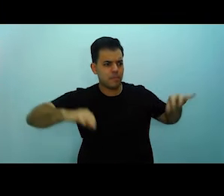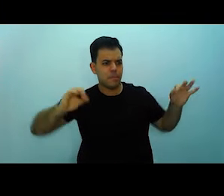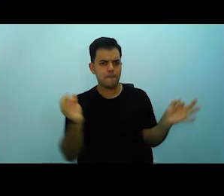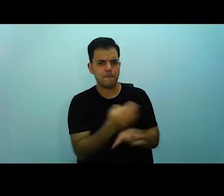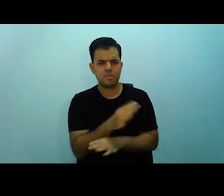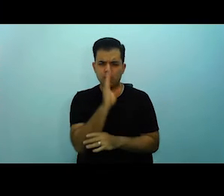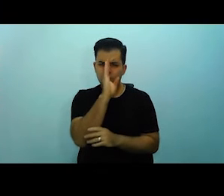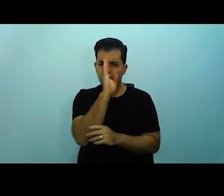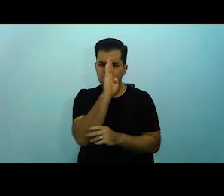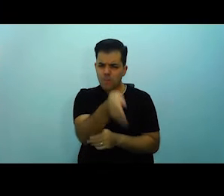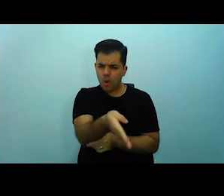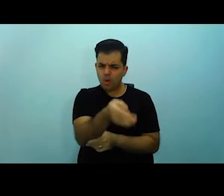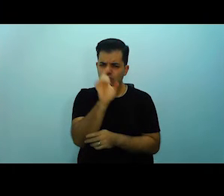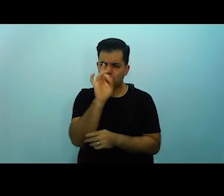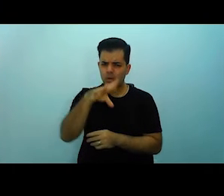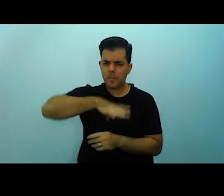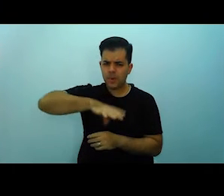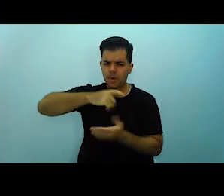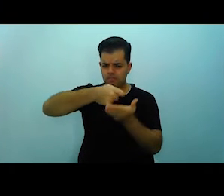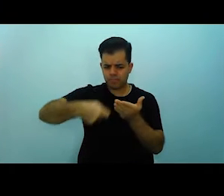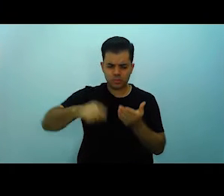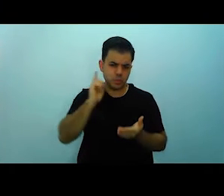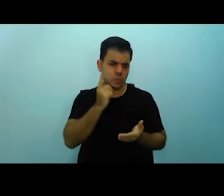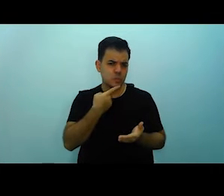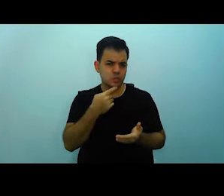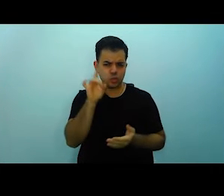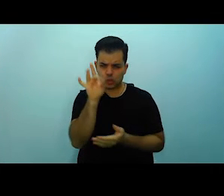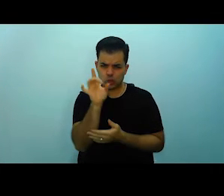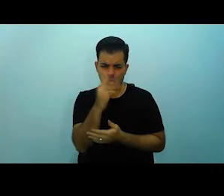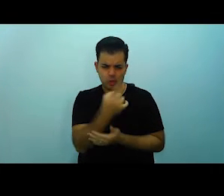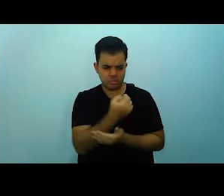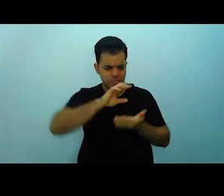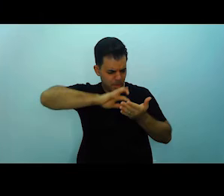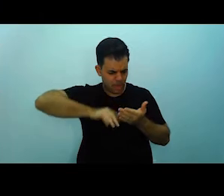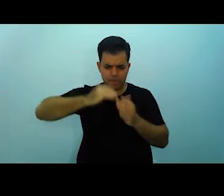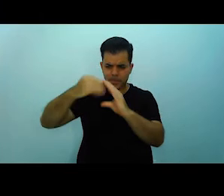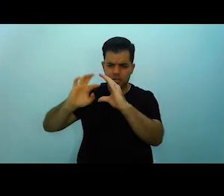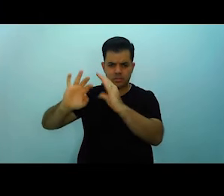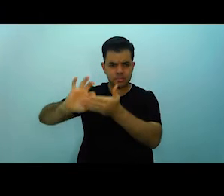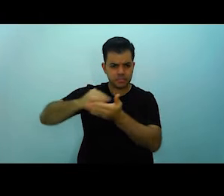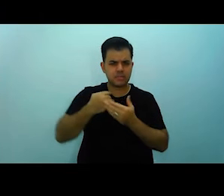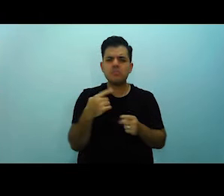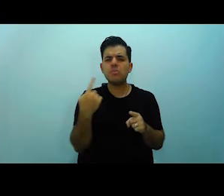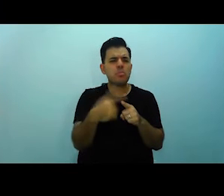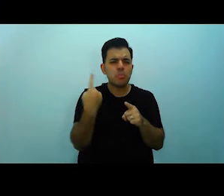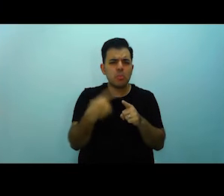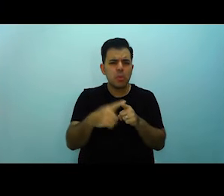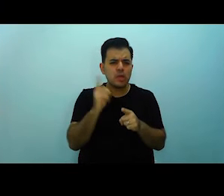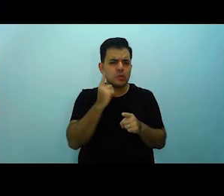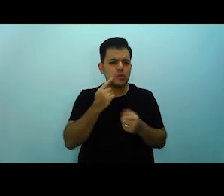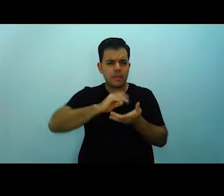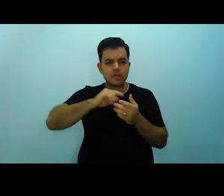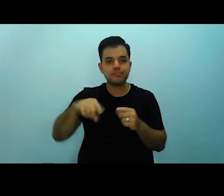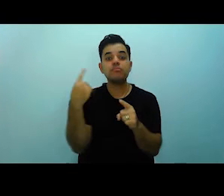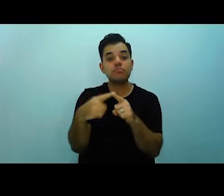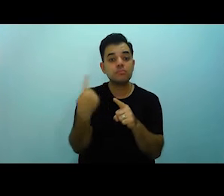texto, ele no contexto da pessoa surda, ele não é suficiente. E aí você pode estar perguntando por quê, né? Isso porque